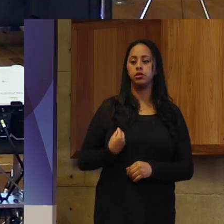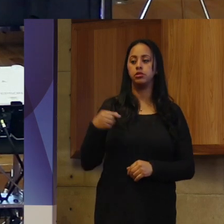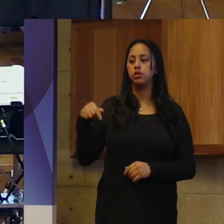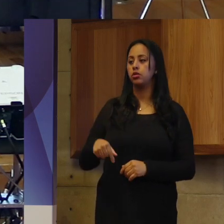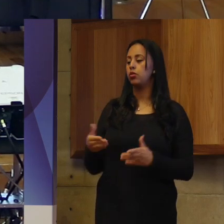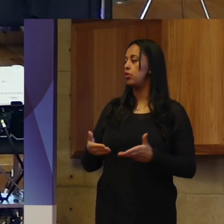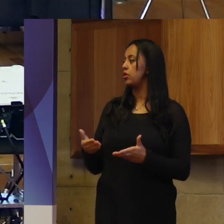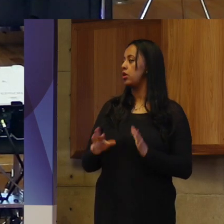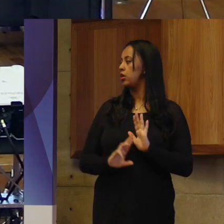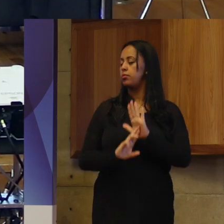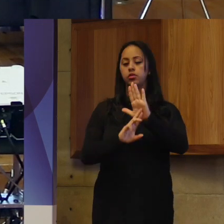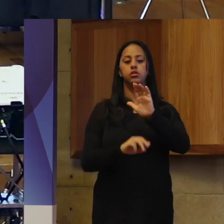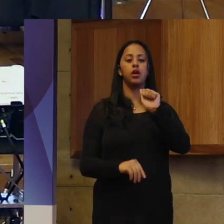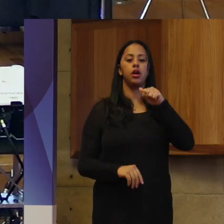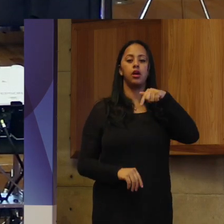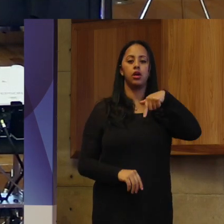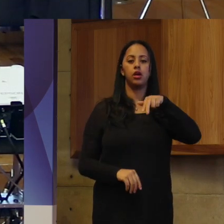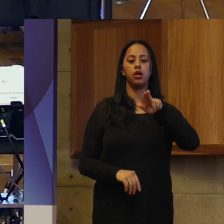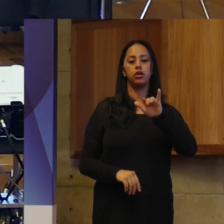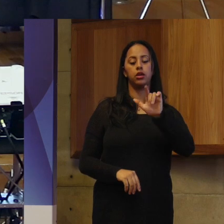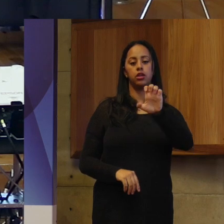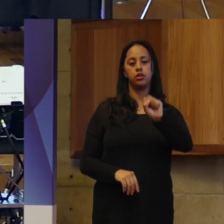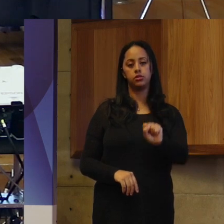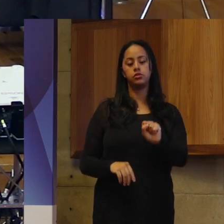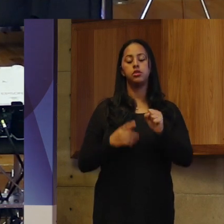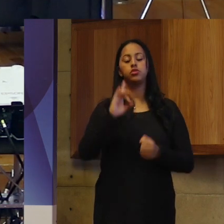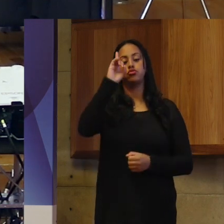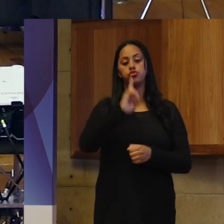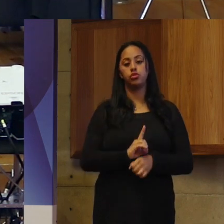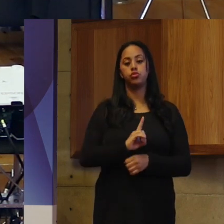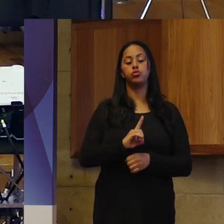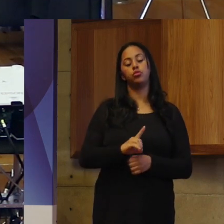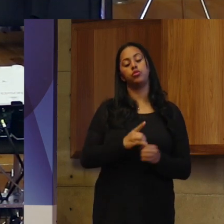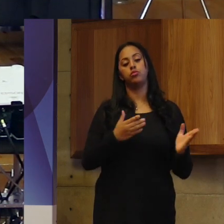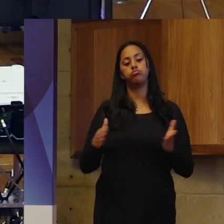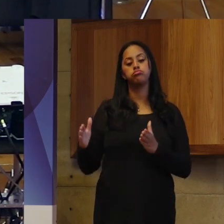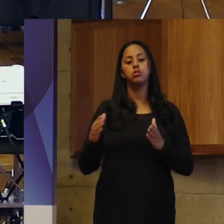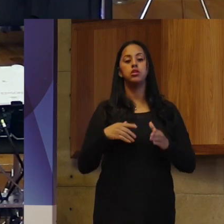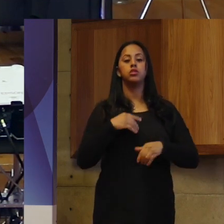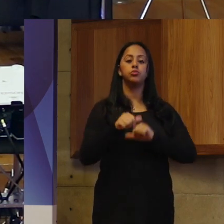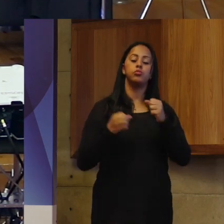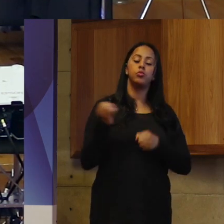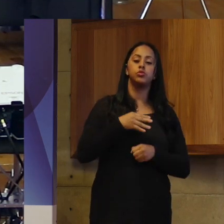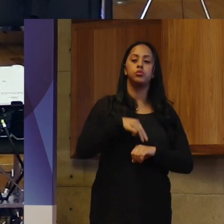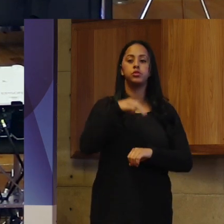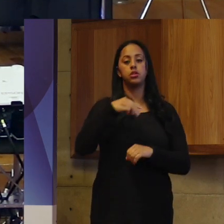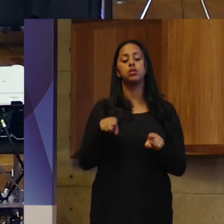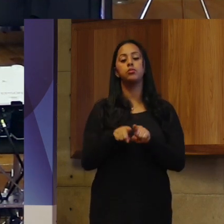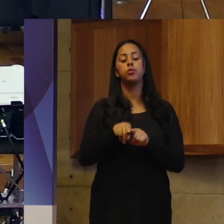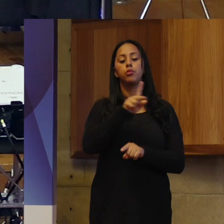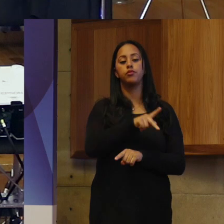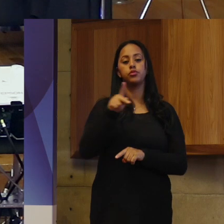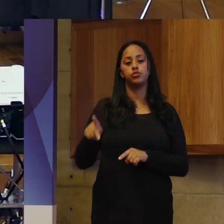do embaixador Aquiles Aluar, que é diretor do Departamento de Promoção Tecnológica do Ministério, e o professor